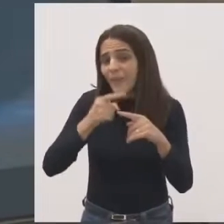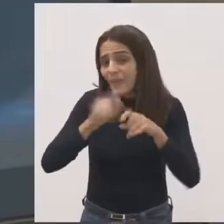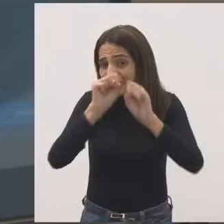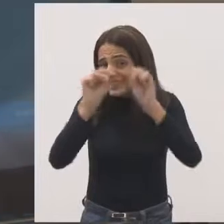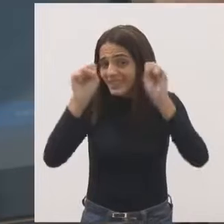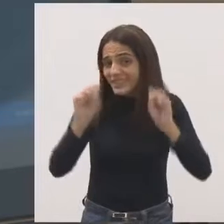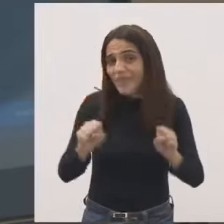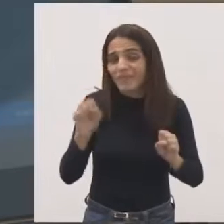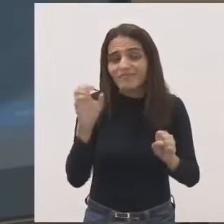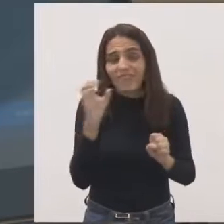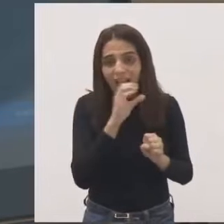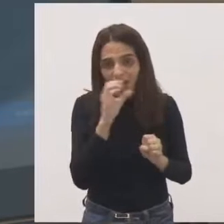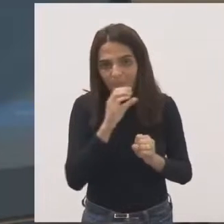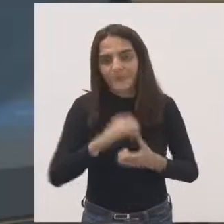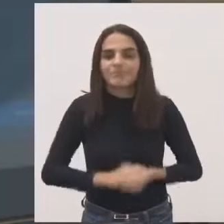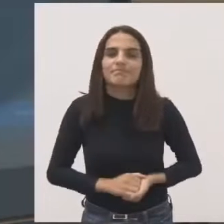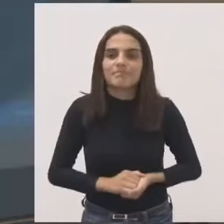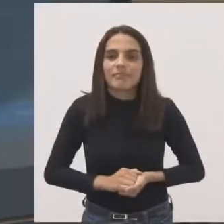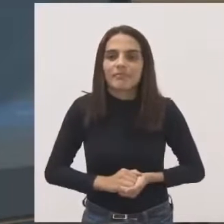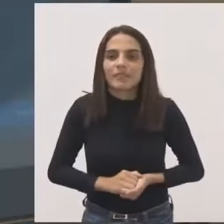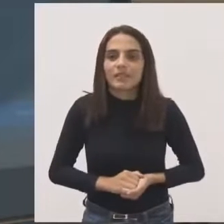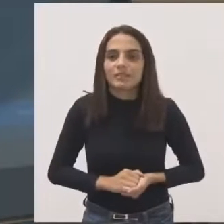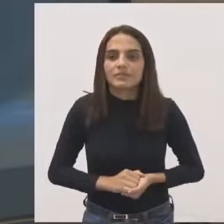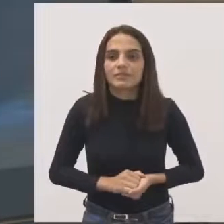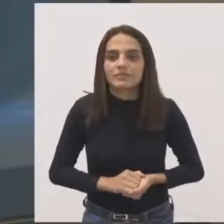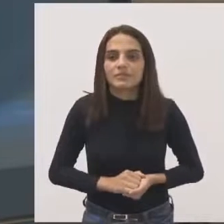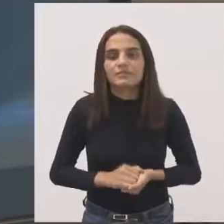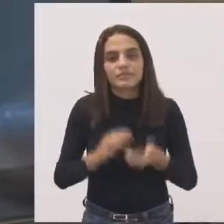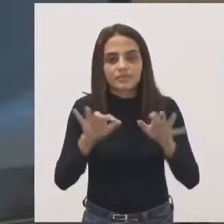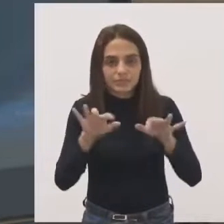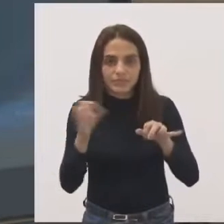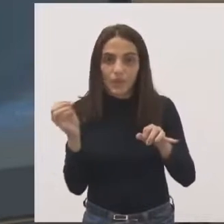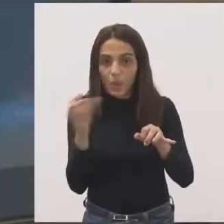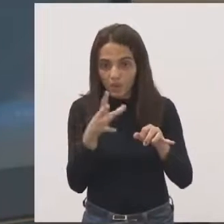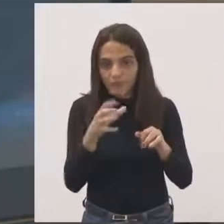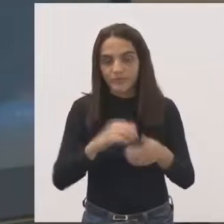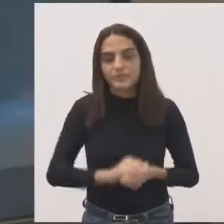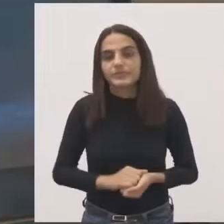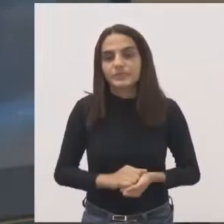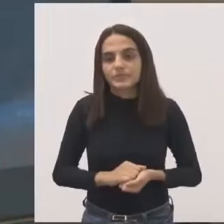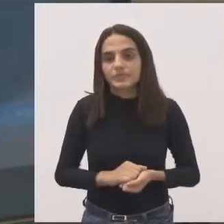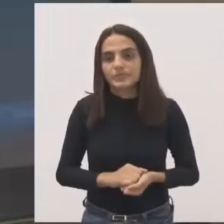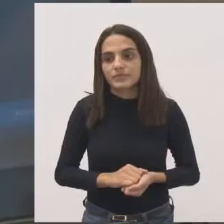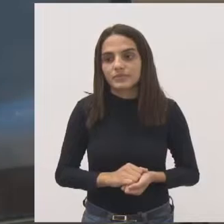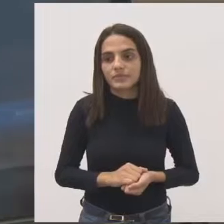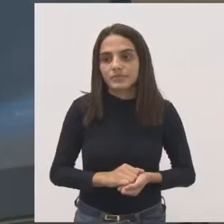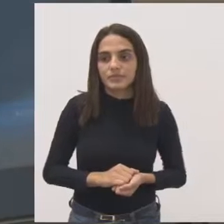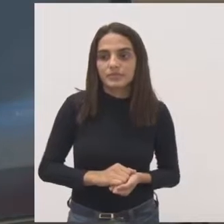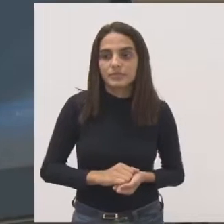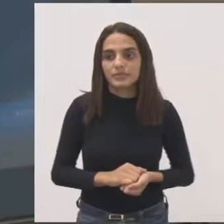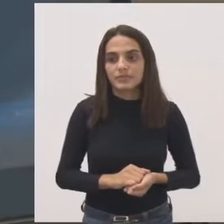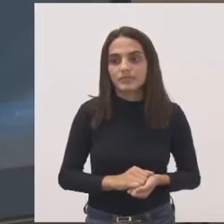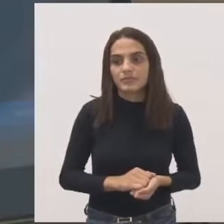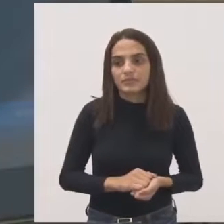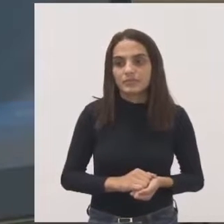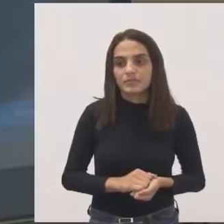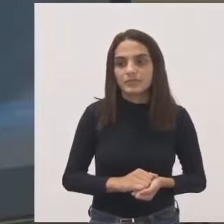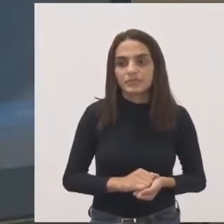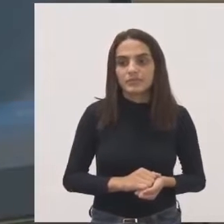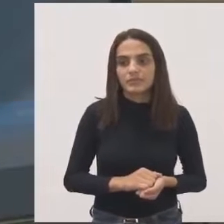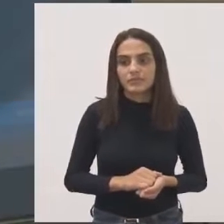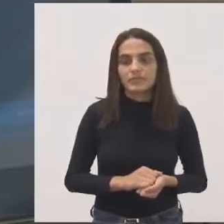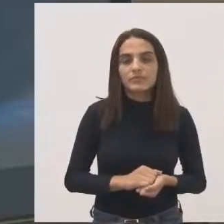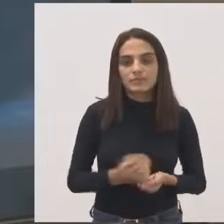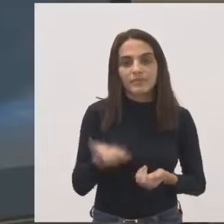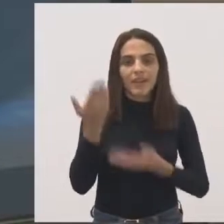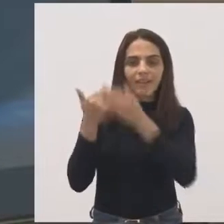mais rápido, tá bom? Esses notebooks são novos, então é indiferente se você coloca sim ou não. Então, geralmente, a gente sempre coloca não, porque a gente tinha um parque muito antigo,